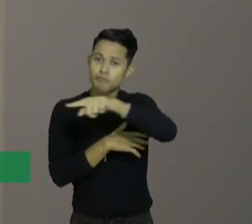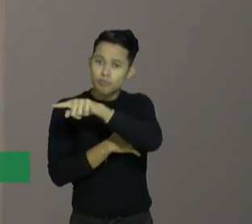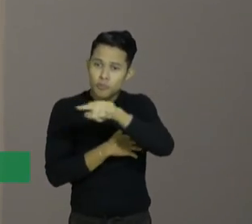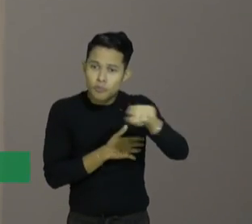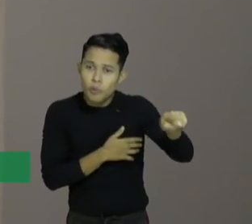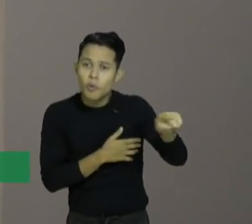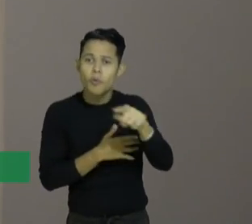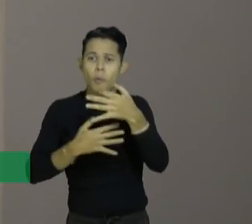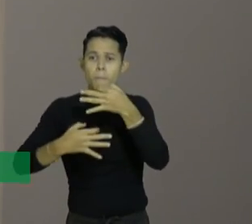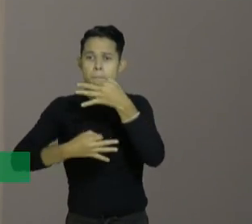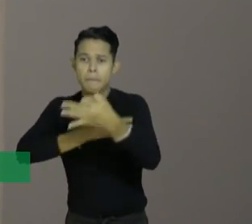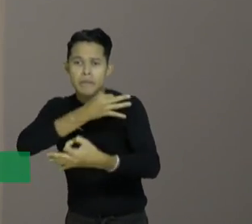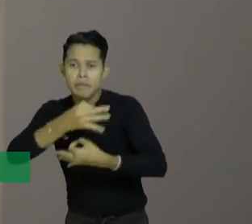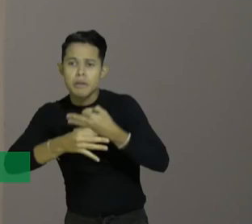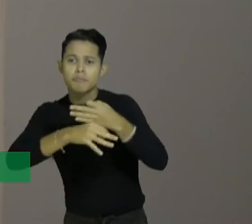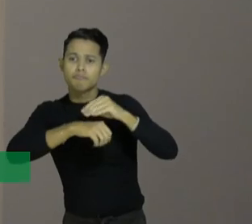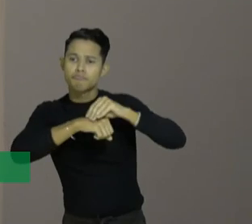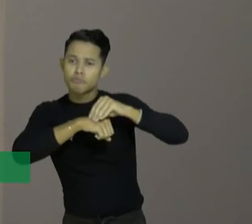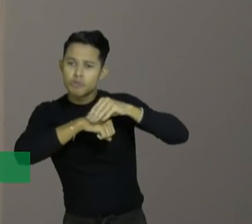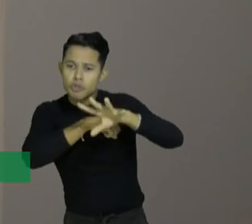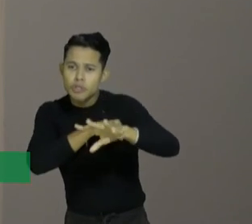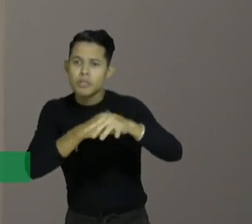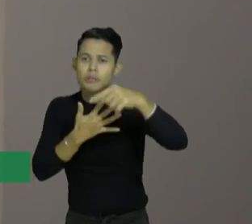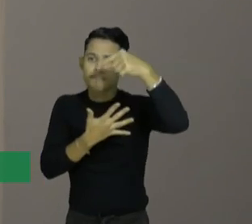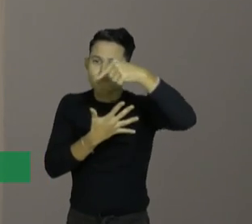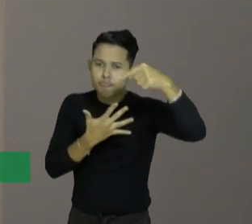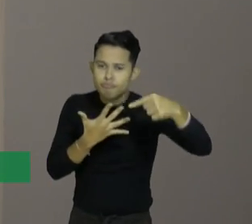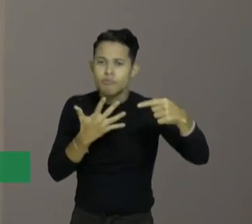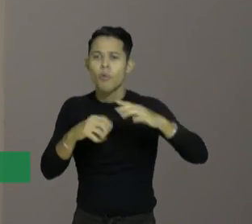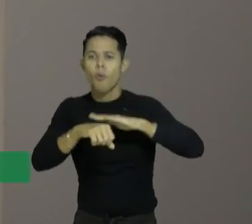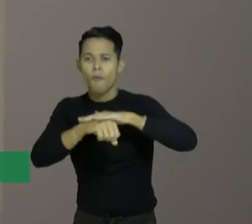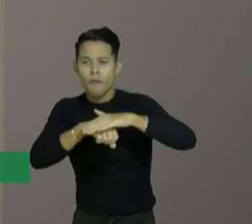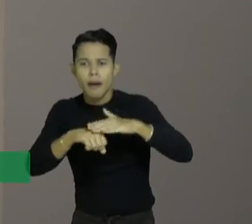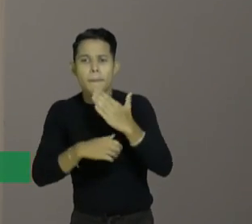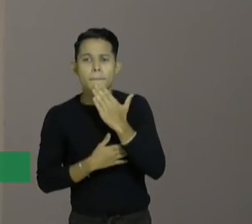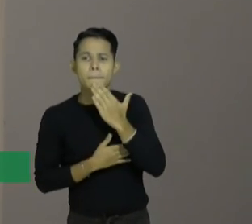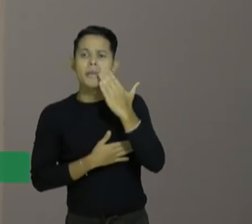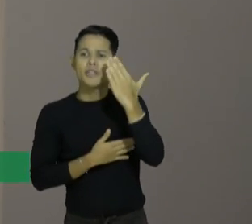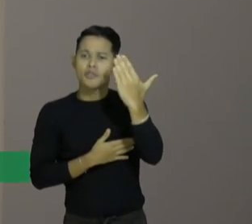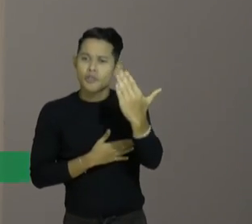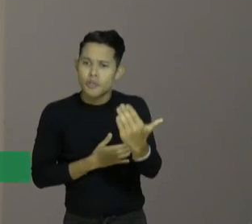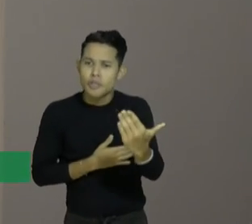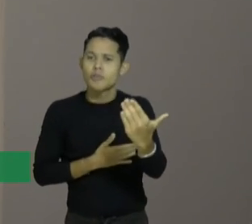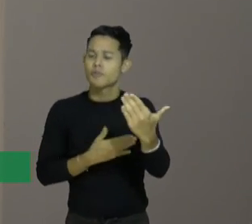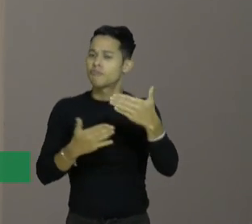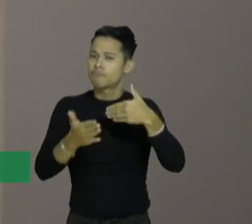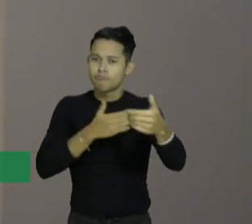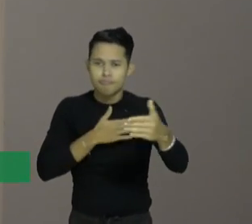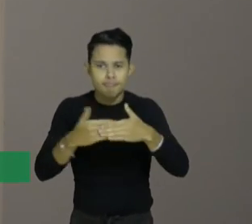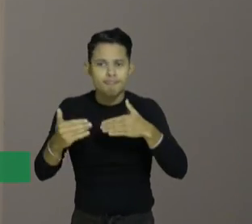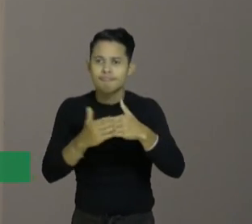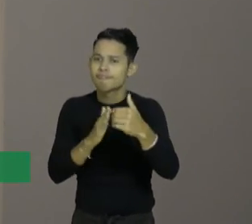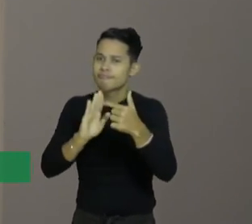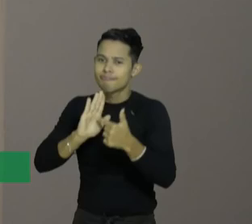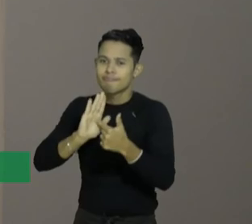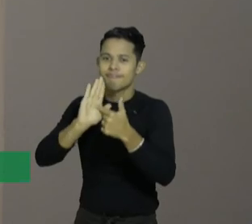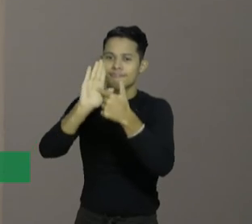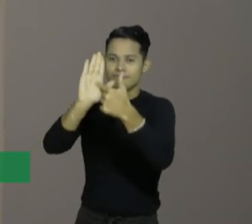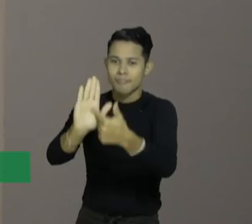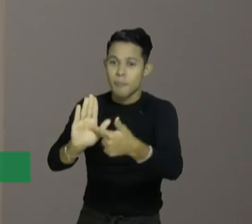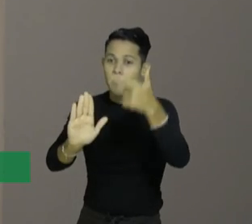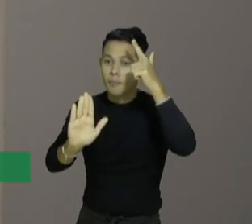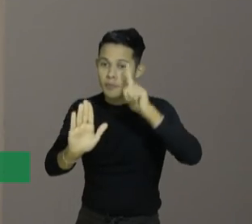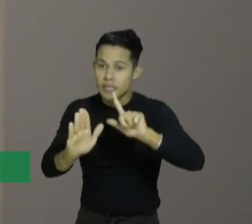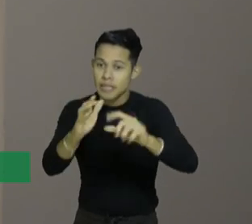o seus itens de conversa os seus pedidos solicitações para que nós possamos gerar políticas